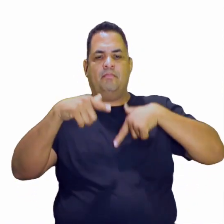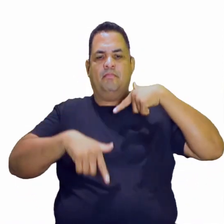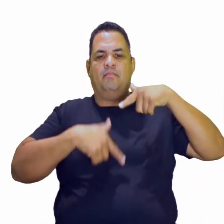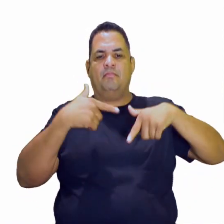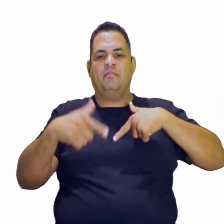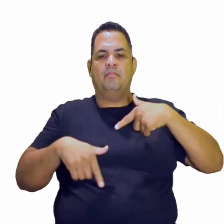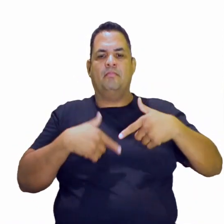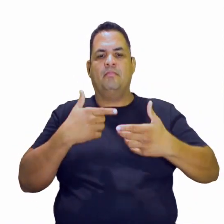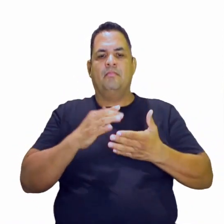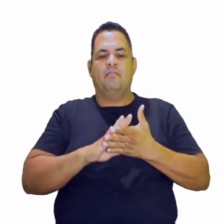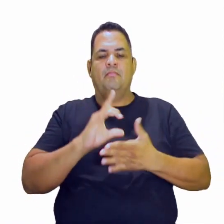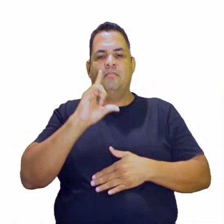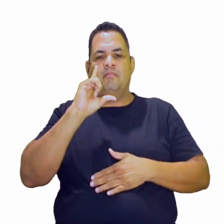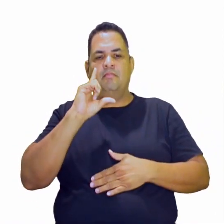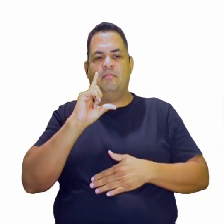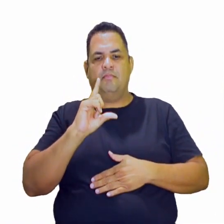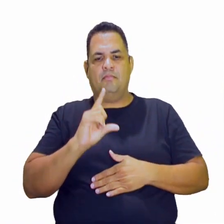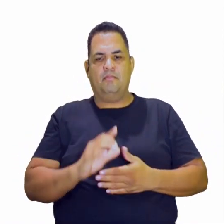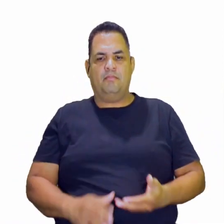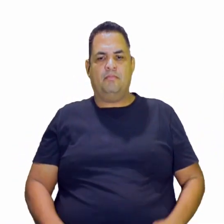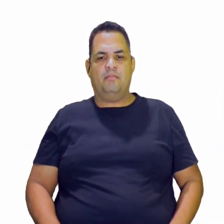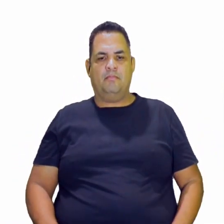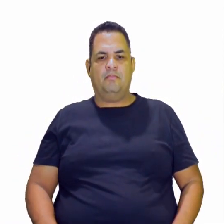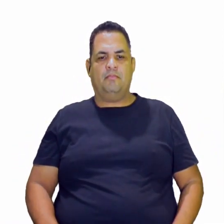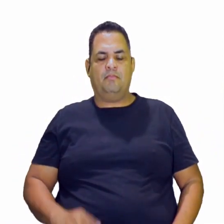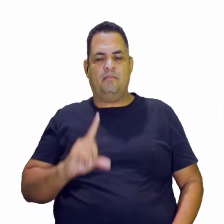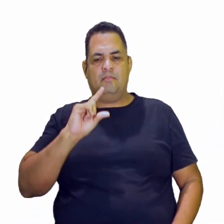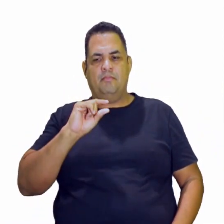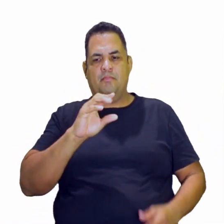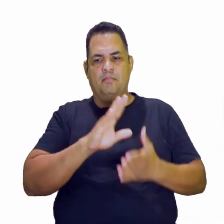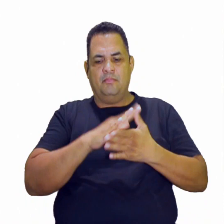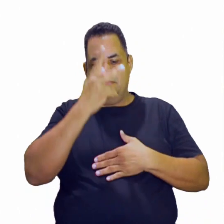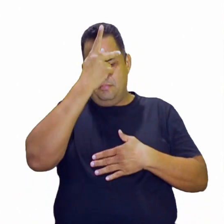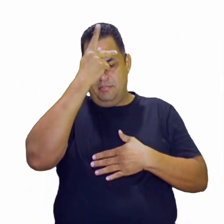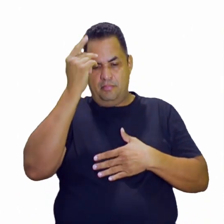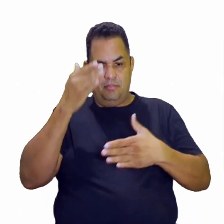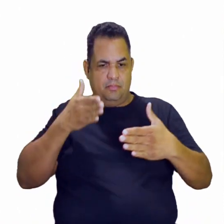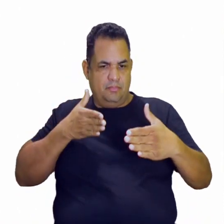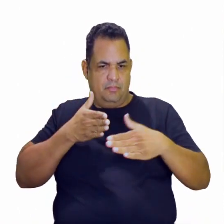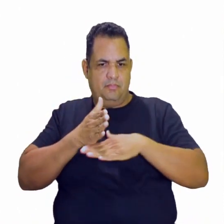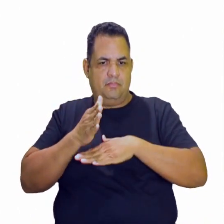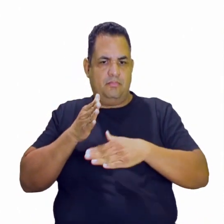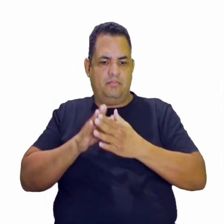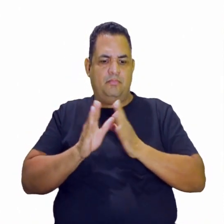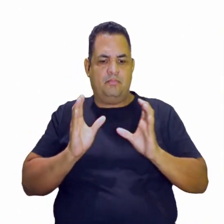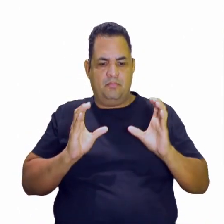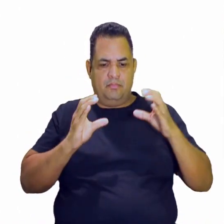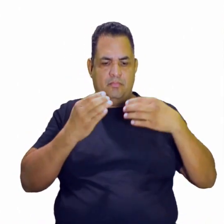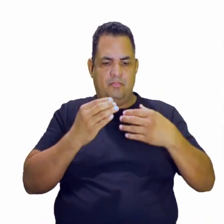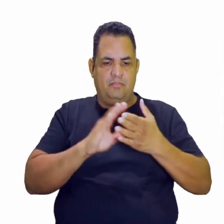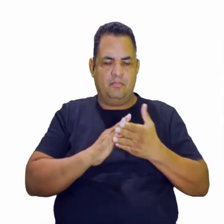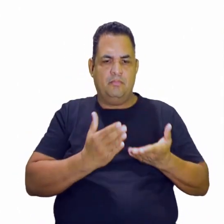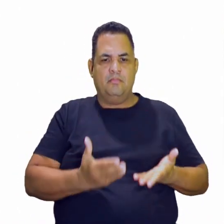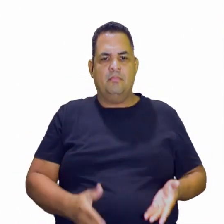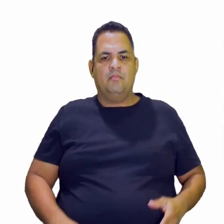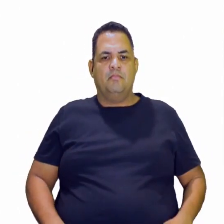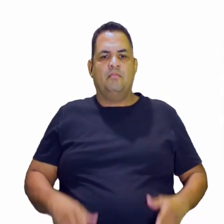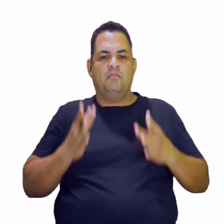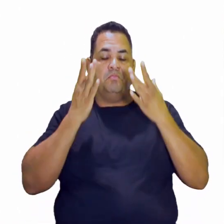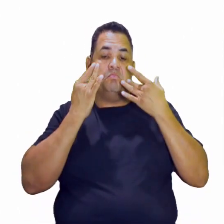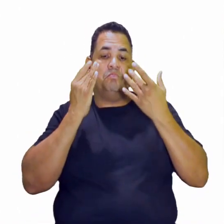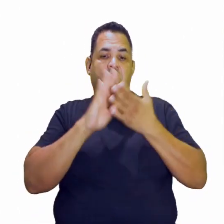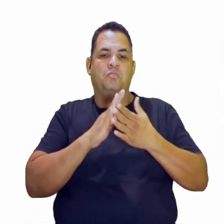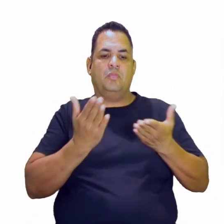desempregados, também diminuiu as pessoas indo para os clubes, para as galerias, os